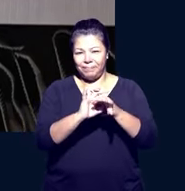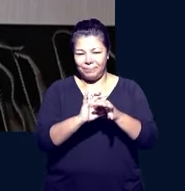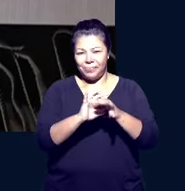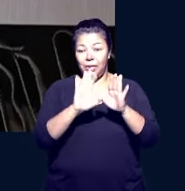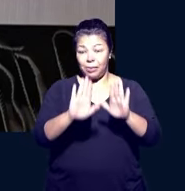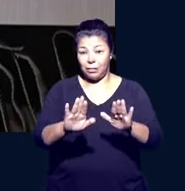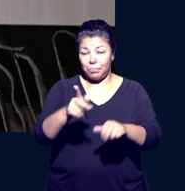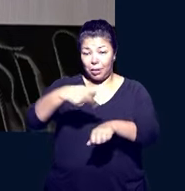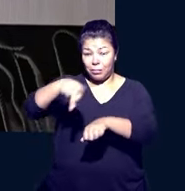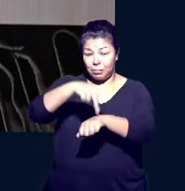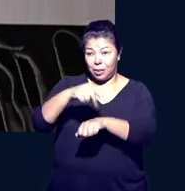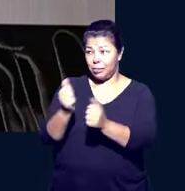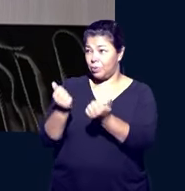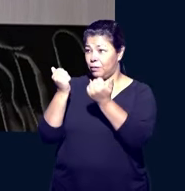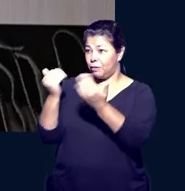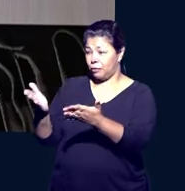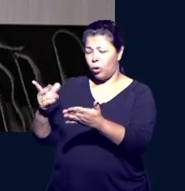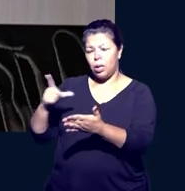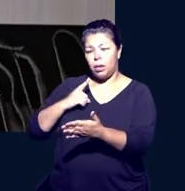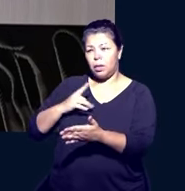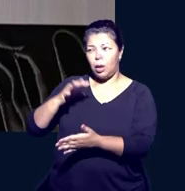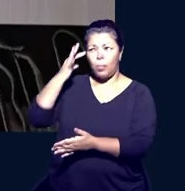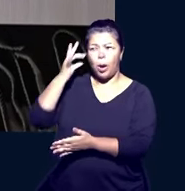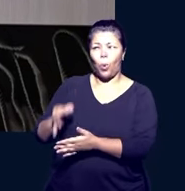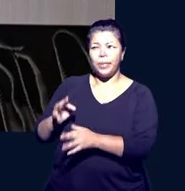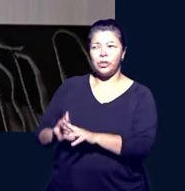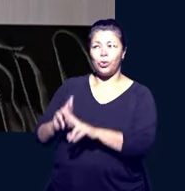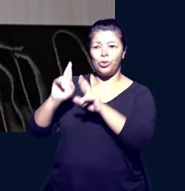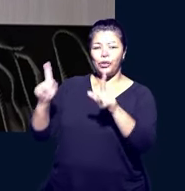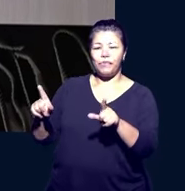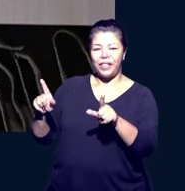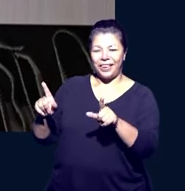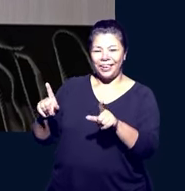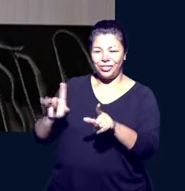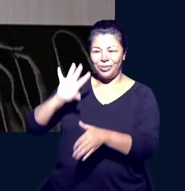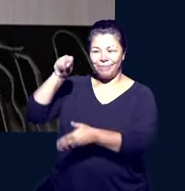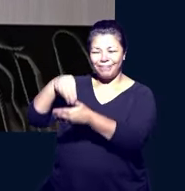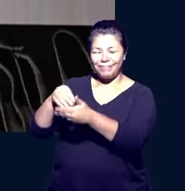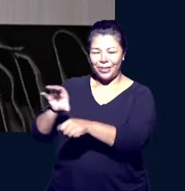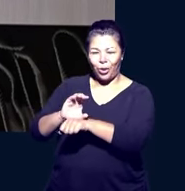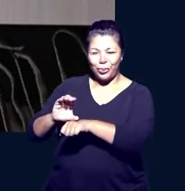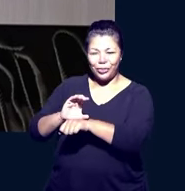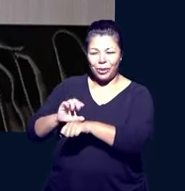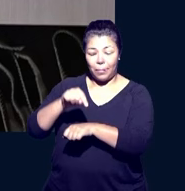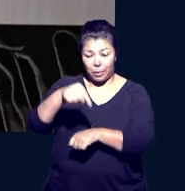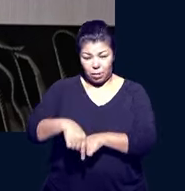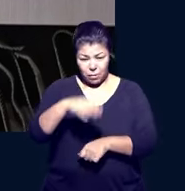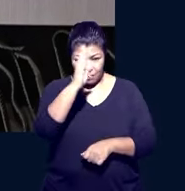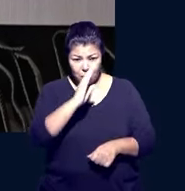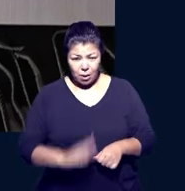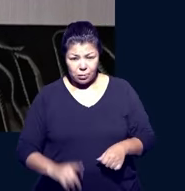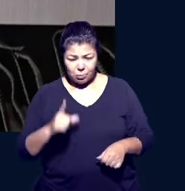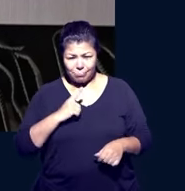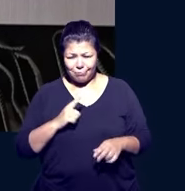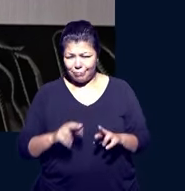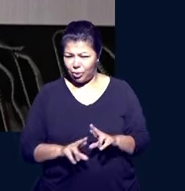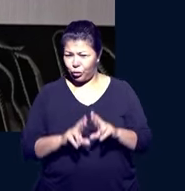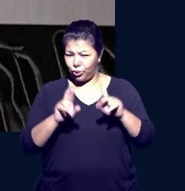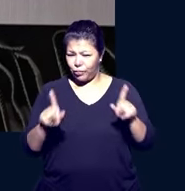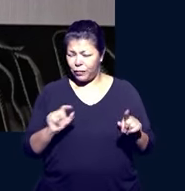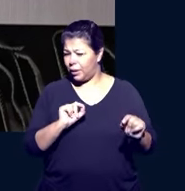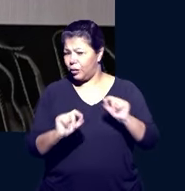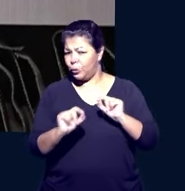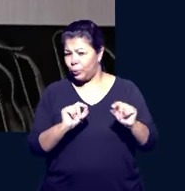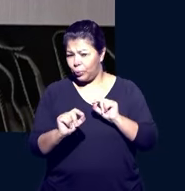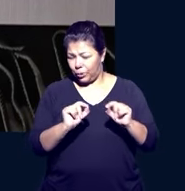matéria de interpretação constitucional segundo lugar existem no Brasil diferentes ações diretas que permitem